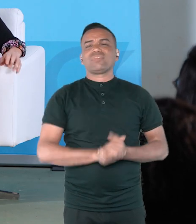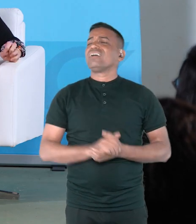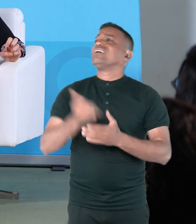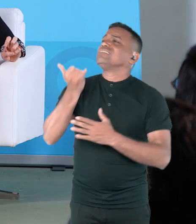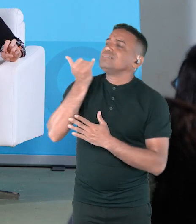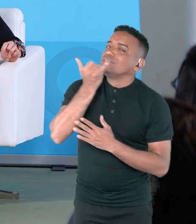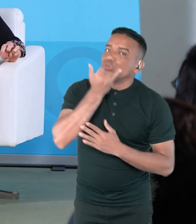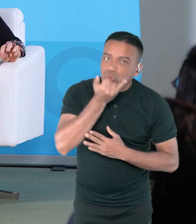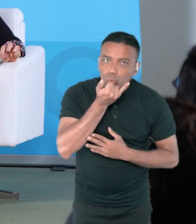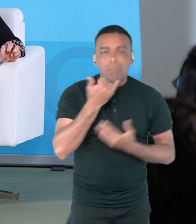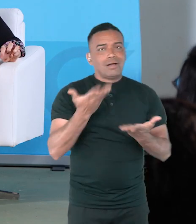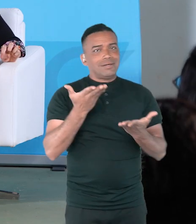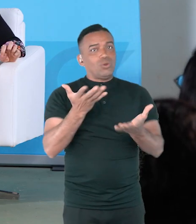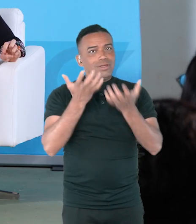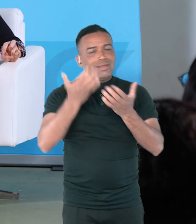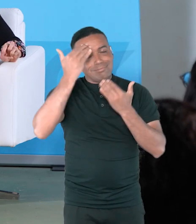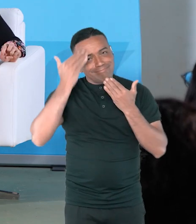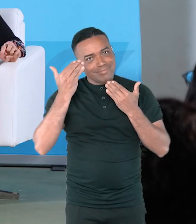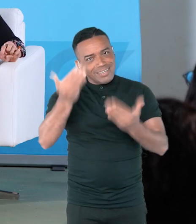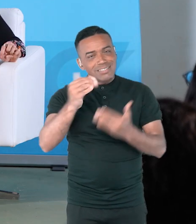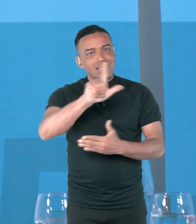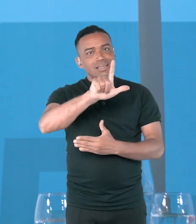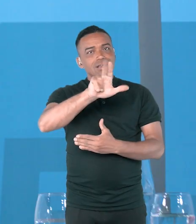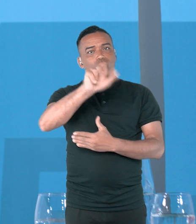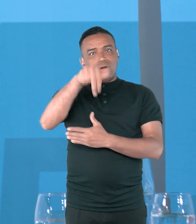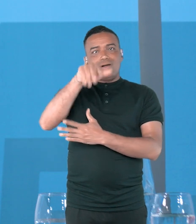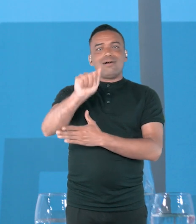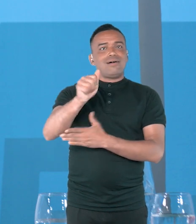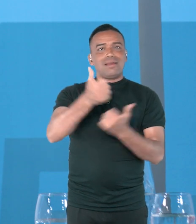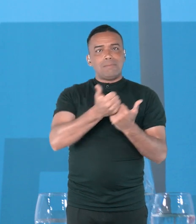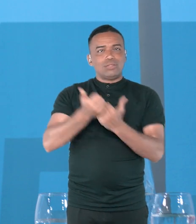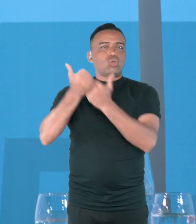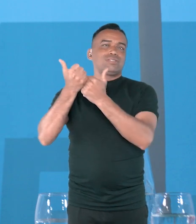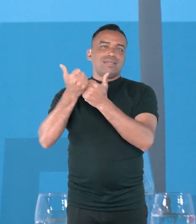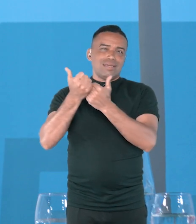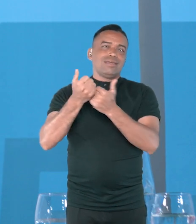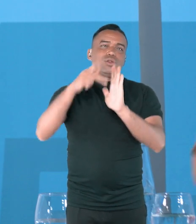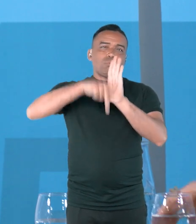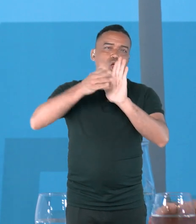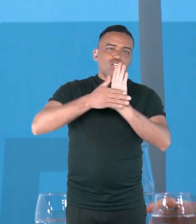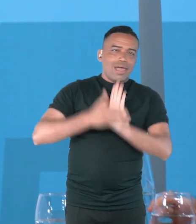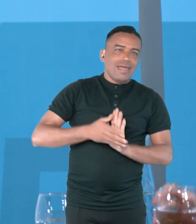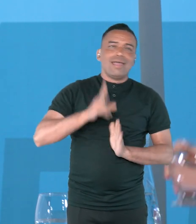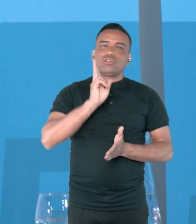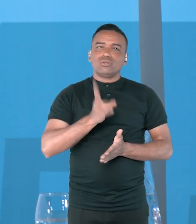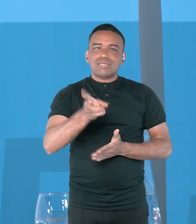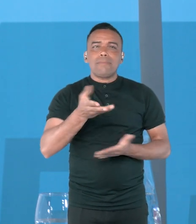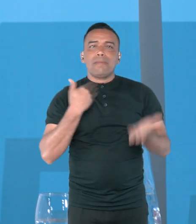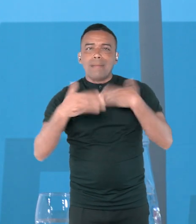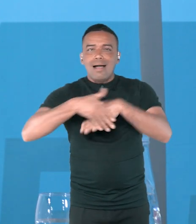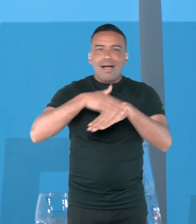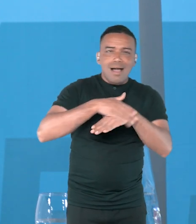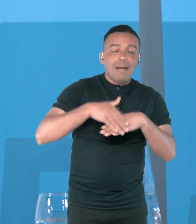Gente, falando nisso, perdão, desculpe, mas eu queria agradecer Luana King Ross pelo patrocínio do Sempre um Papo aqui.